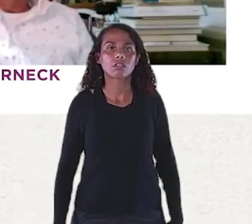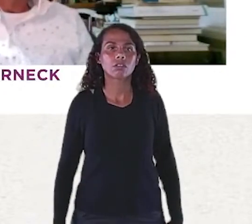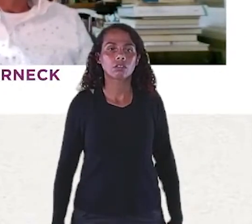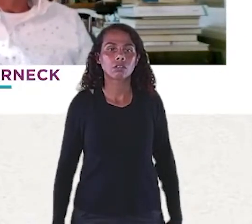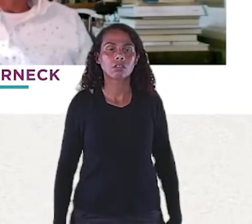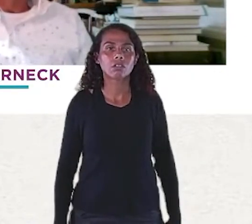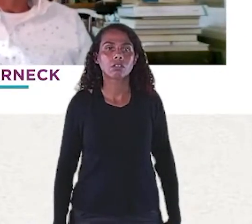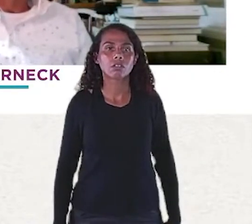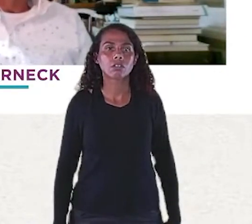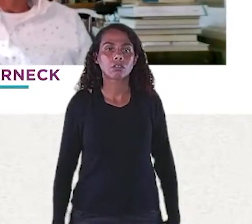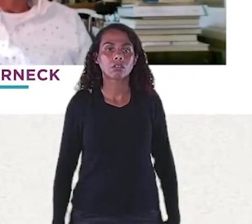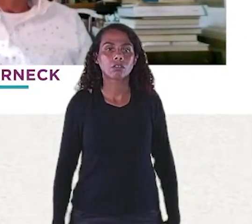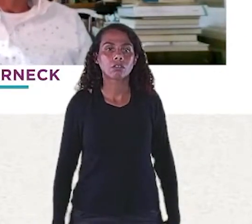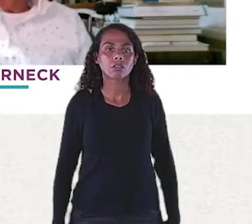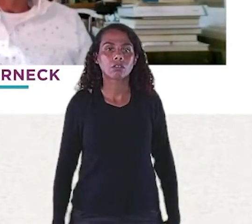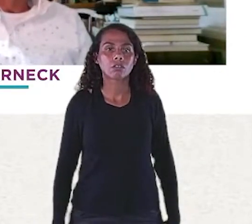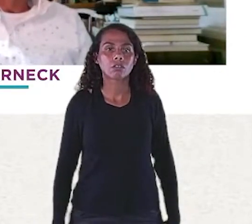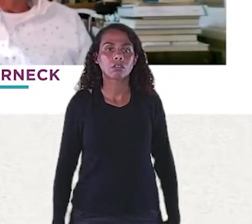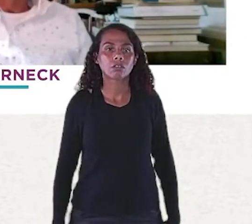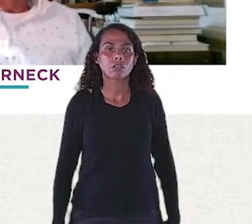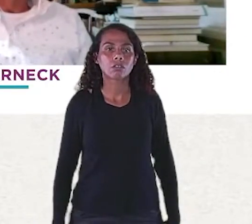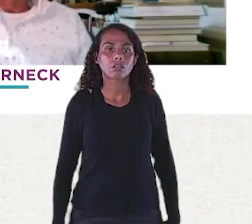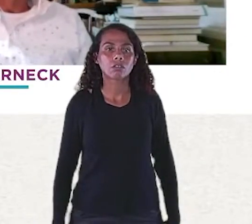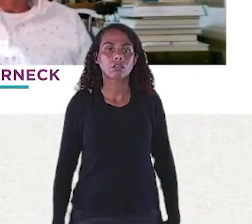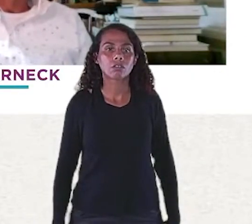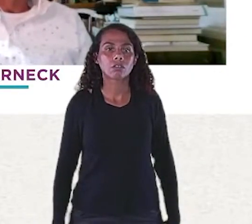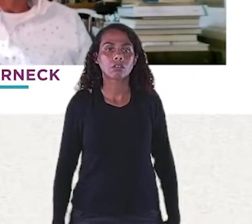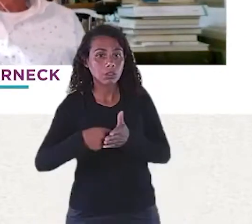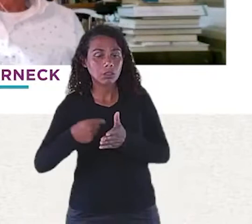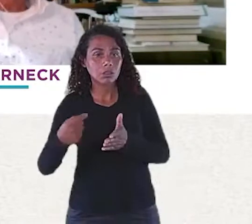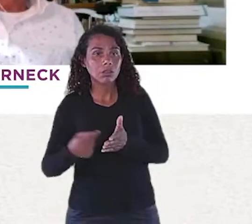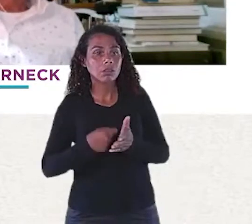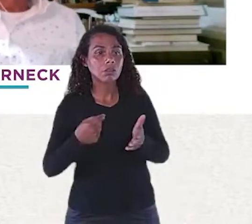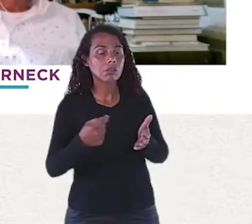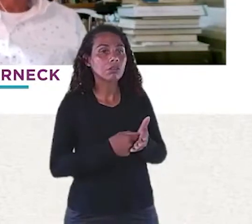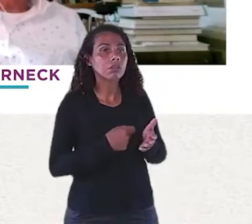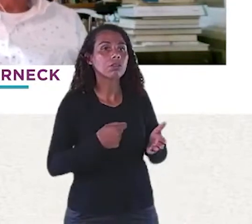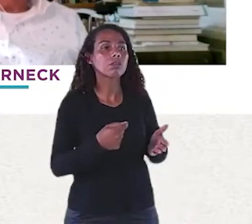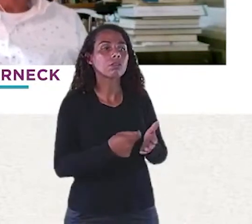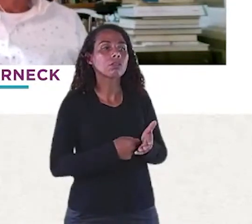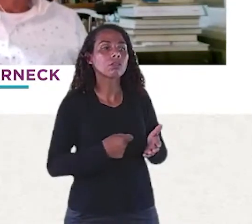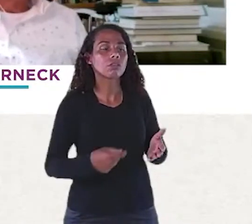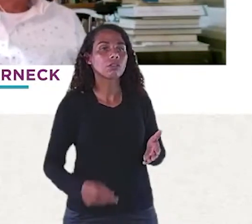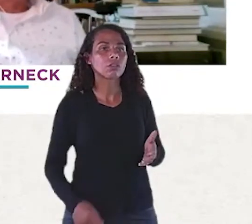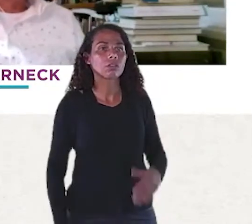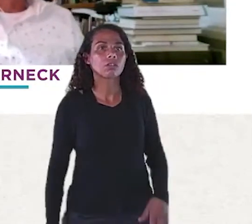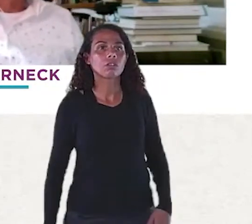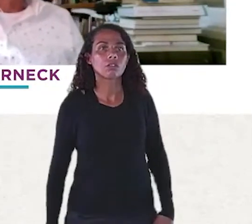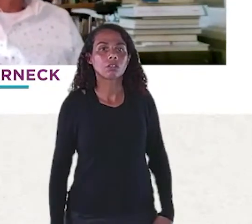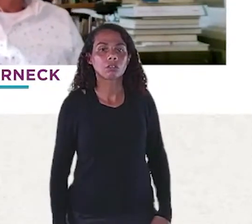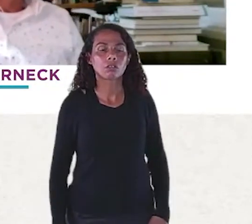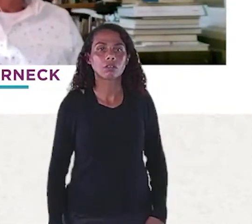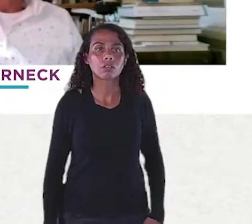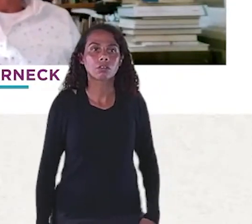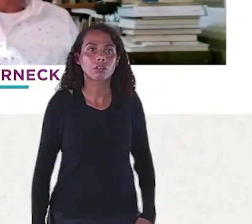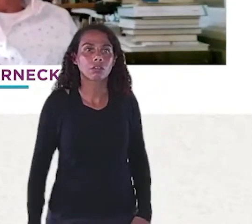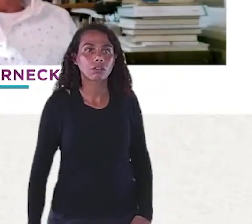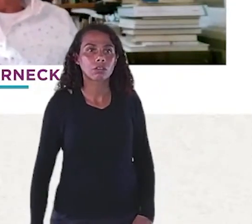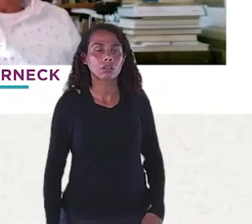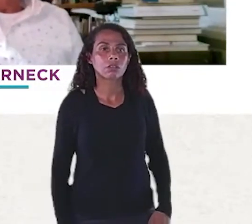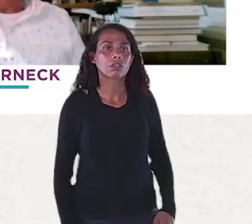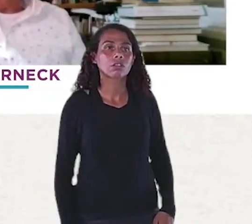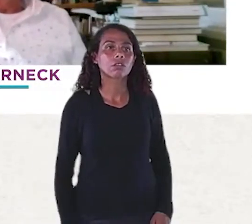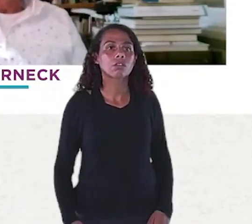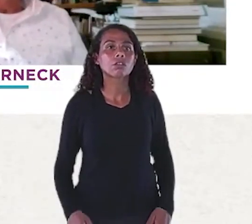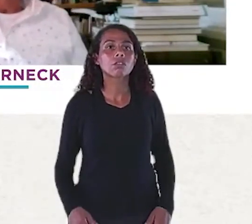sai, espero que saia. Eu prometi que não ia fazer essa pergunta. Eu não vou fazer. Assim, não fui eu que fiz. Eu respondo